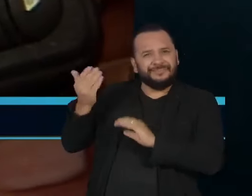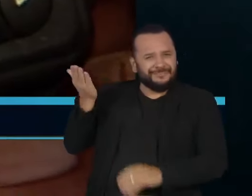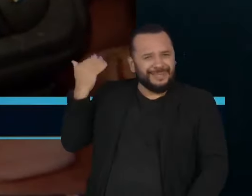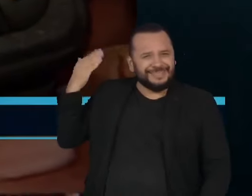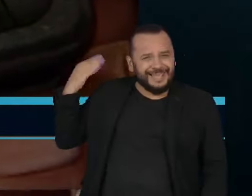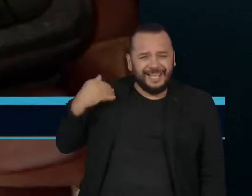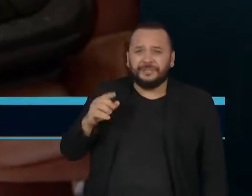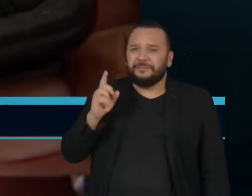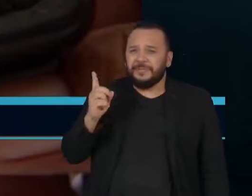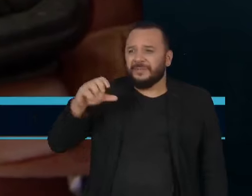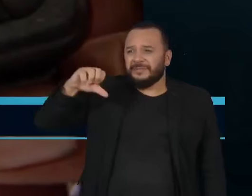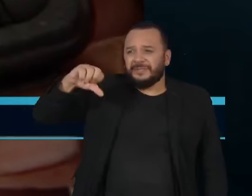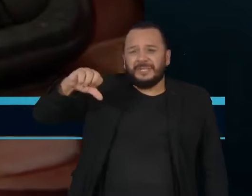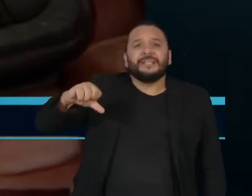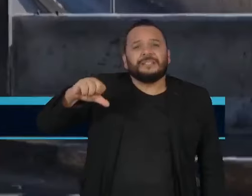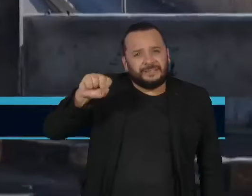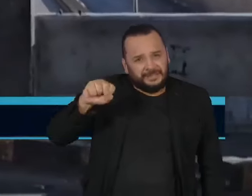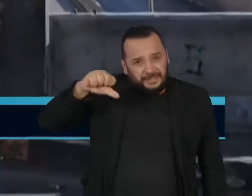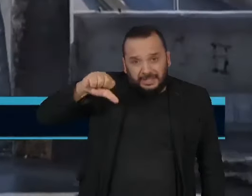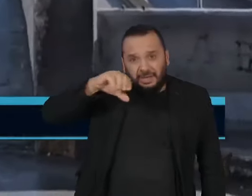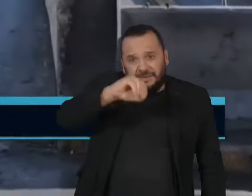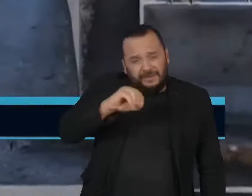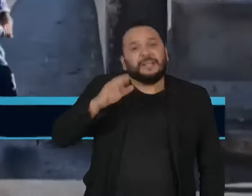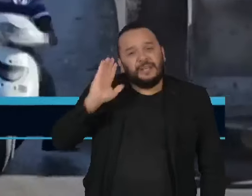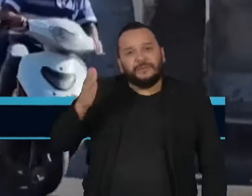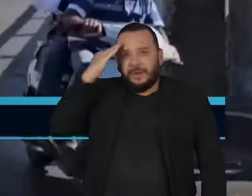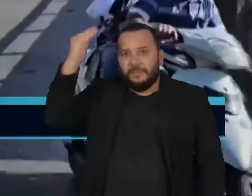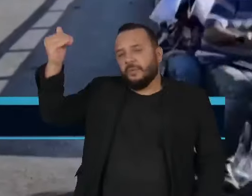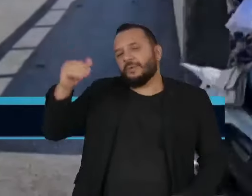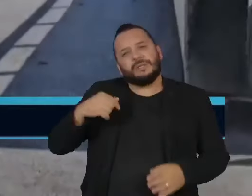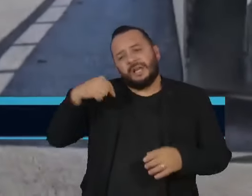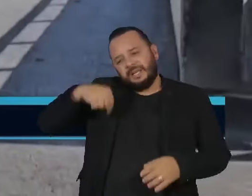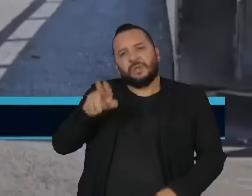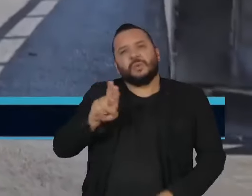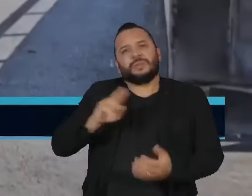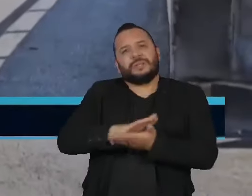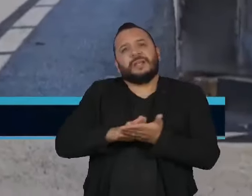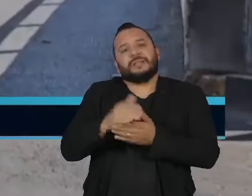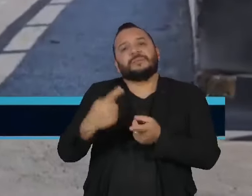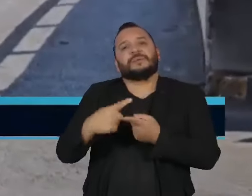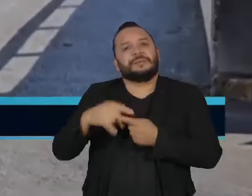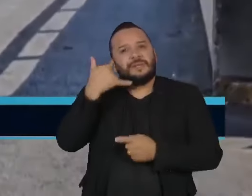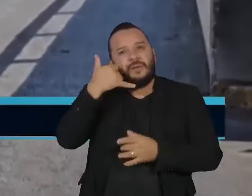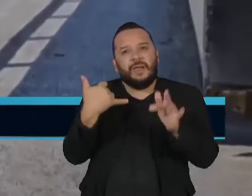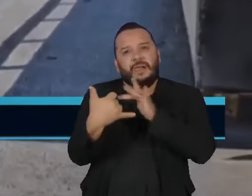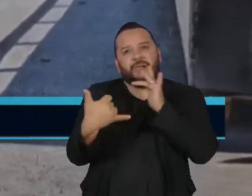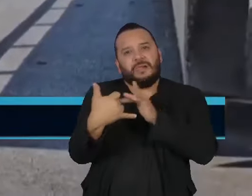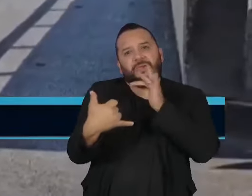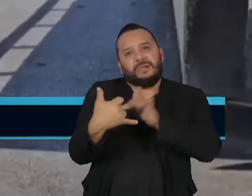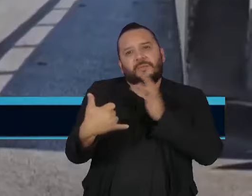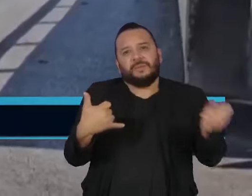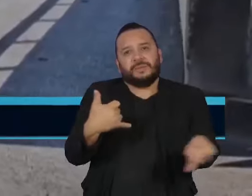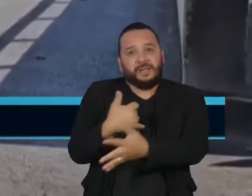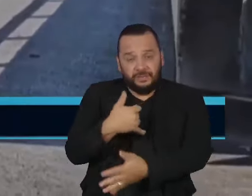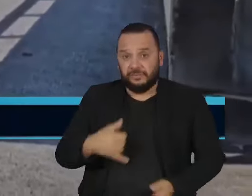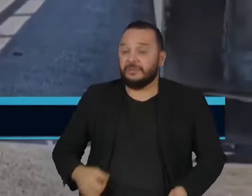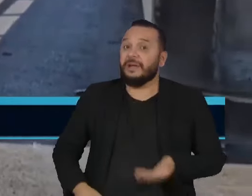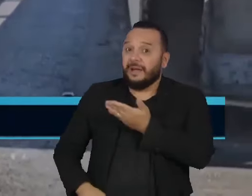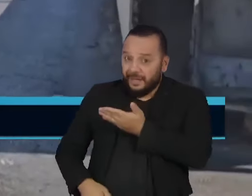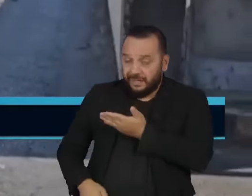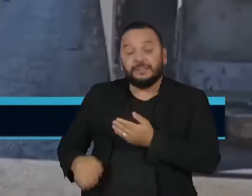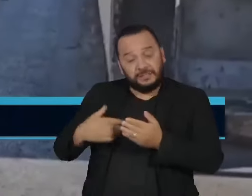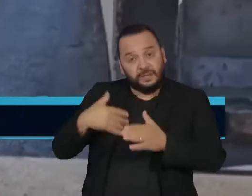até o fim da década de 1990, mas caíram em desuso com os celulares cada vez mais modernos. E foi essa